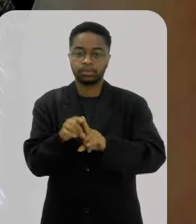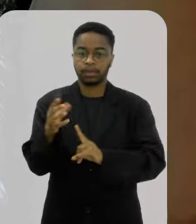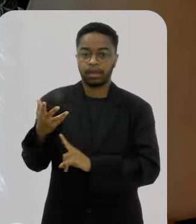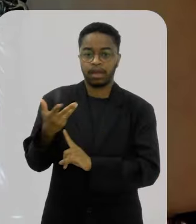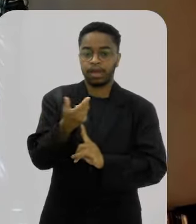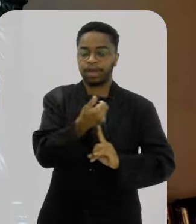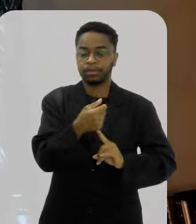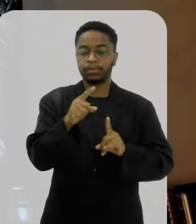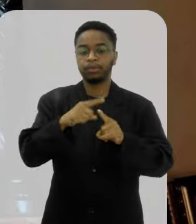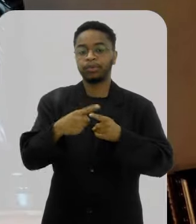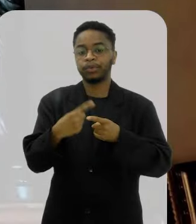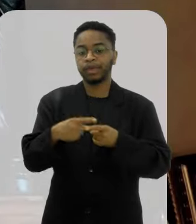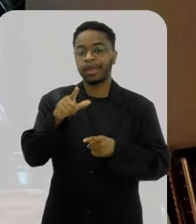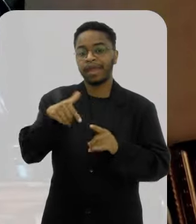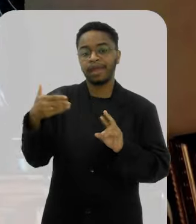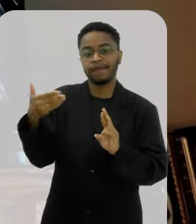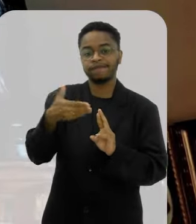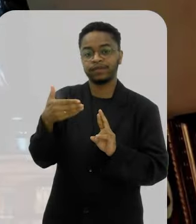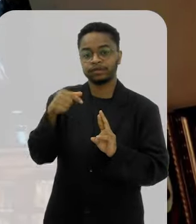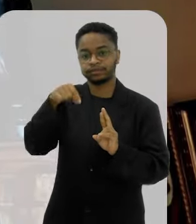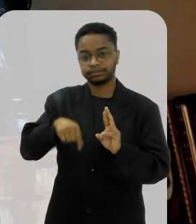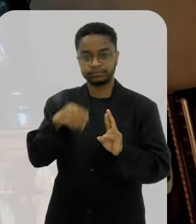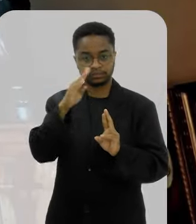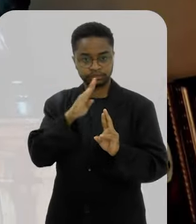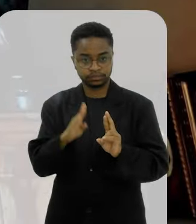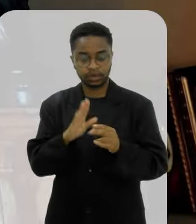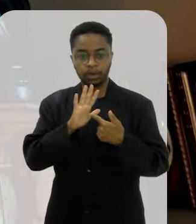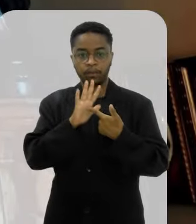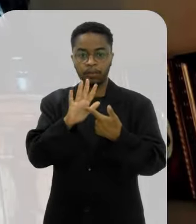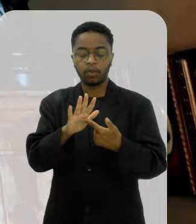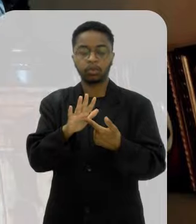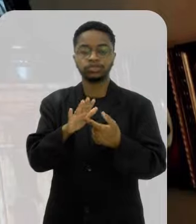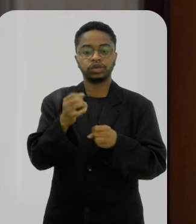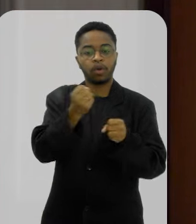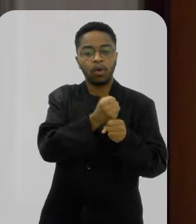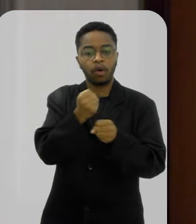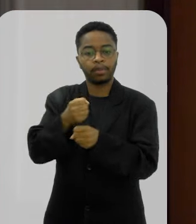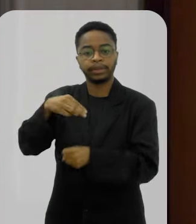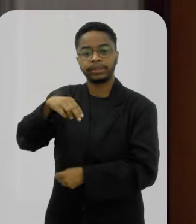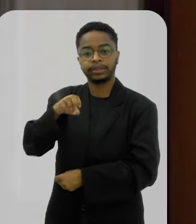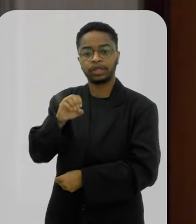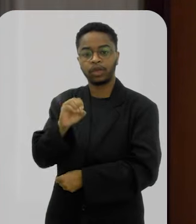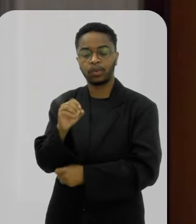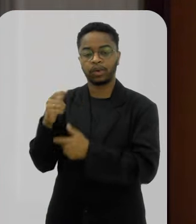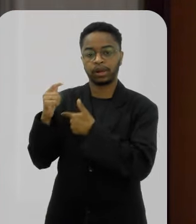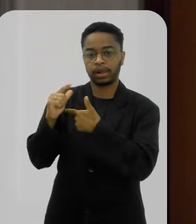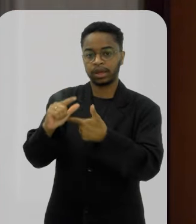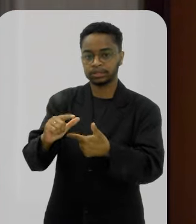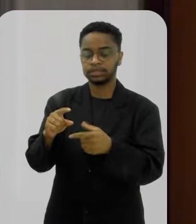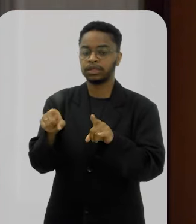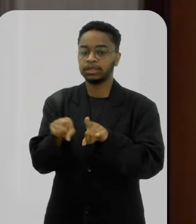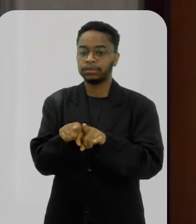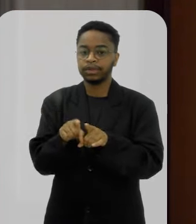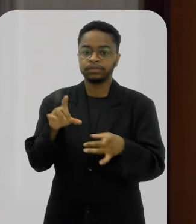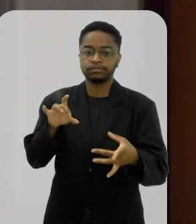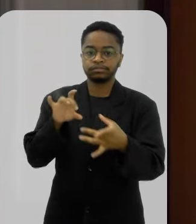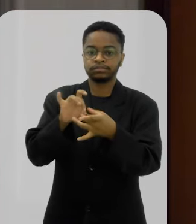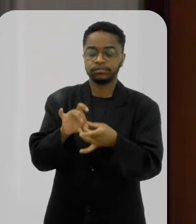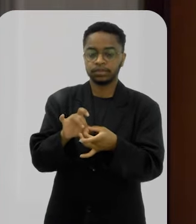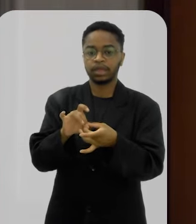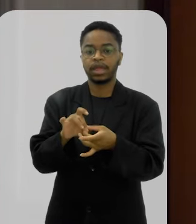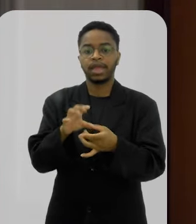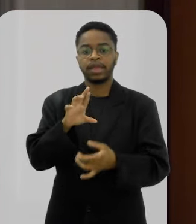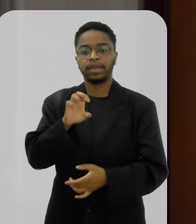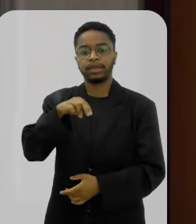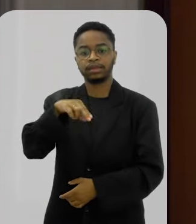e artística. Ele é uma referência no Brasil dessas construções neoclássicas que buscam inspirações